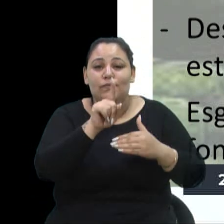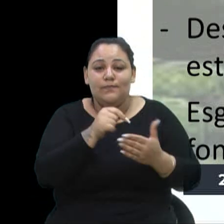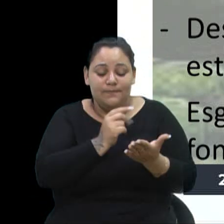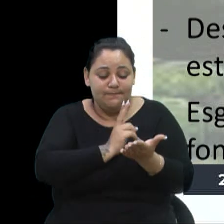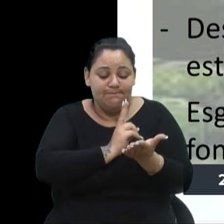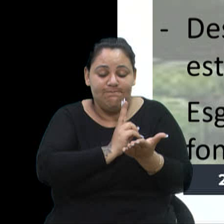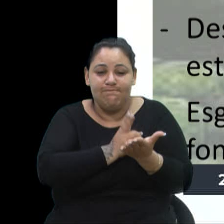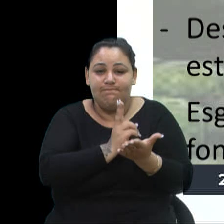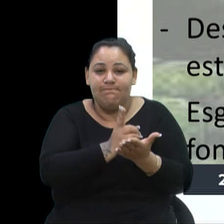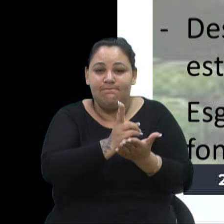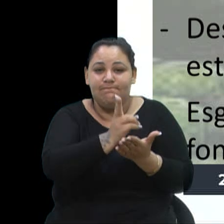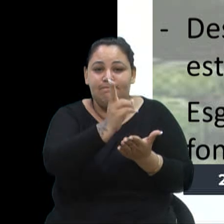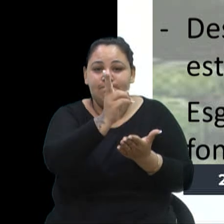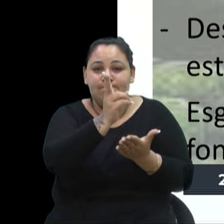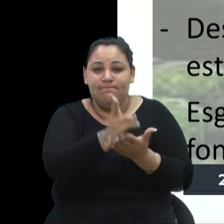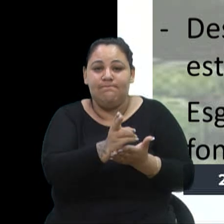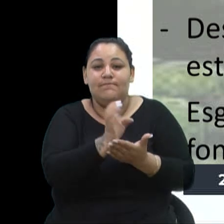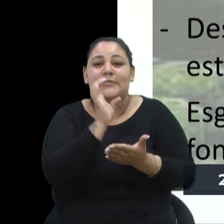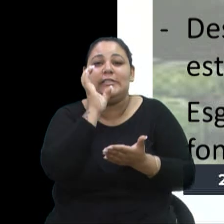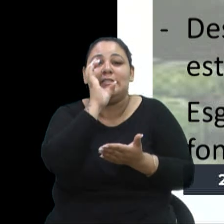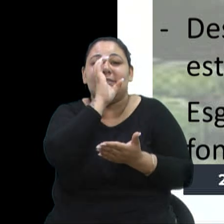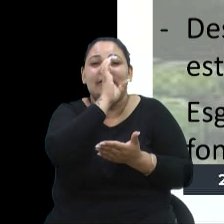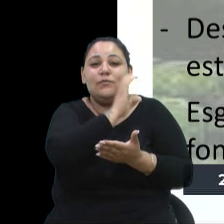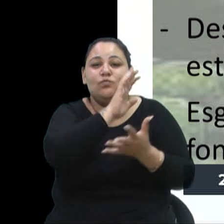do aquecimento global,